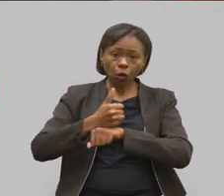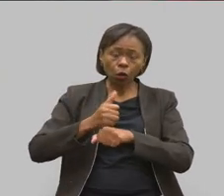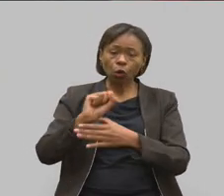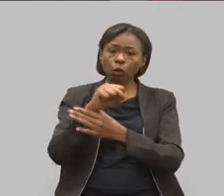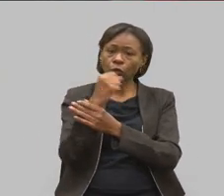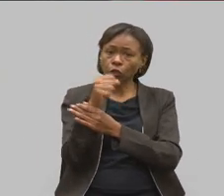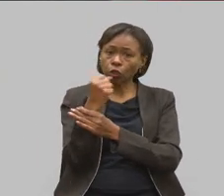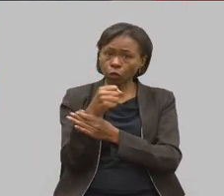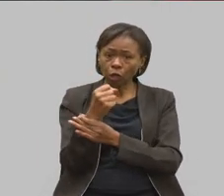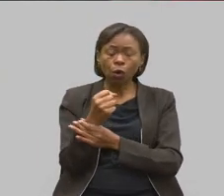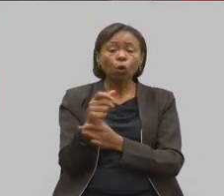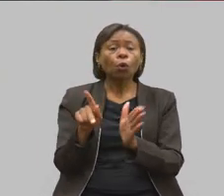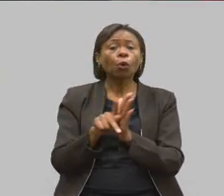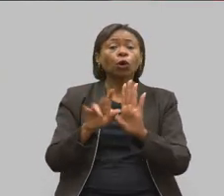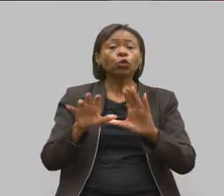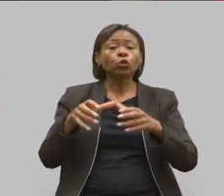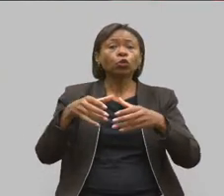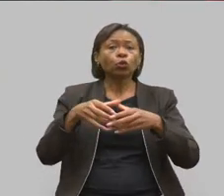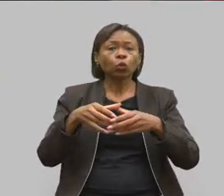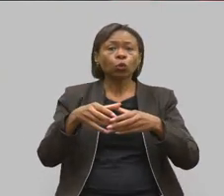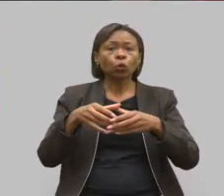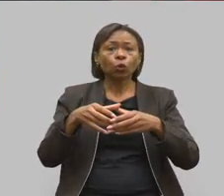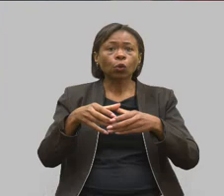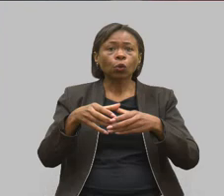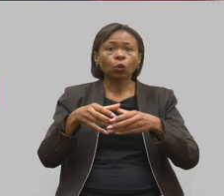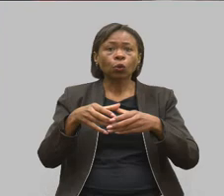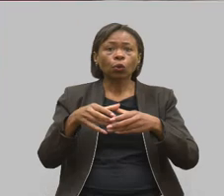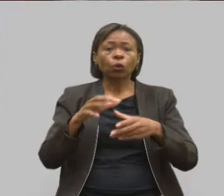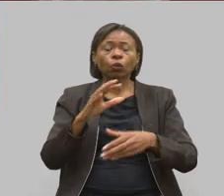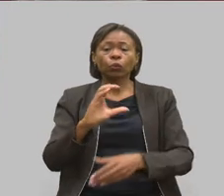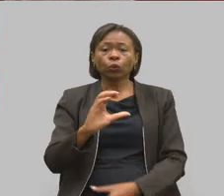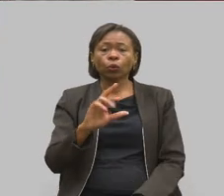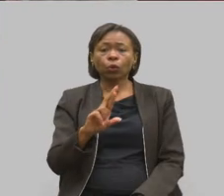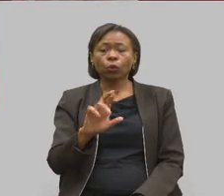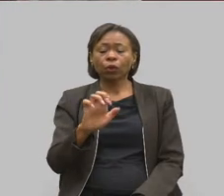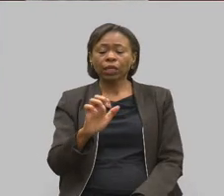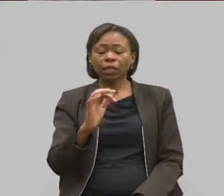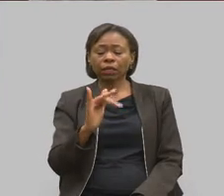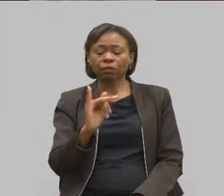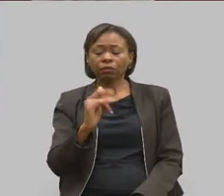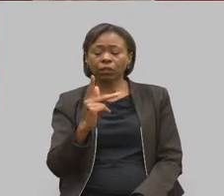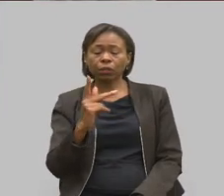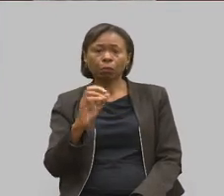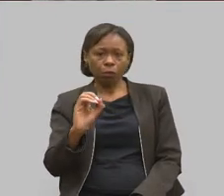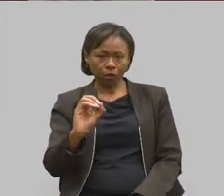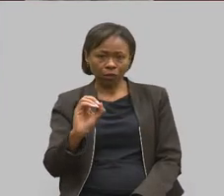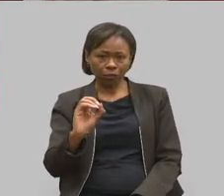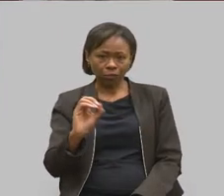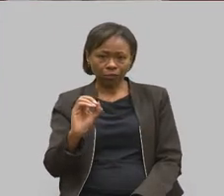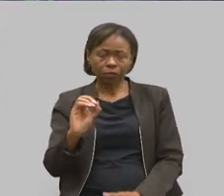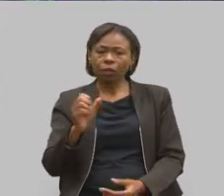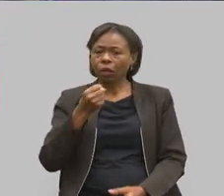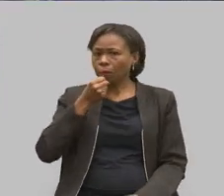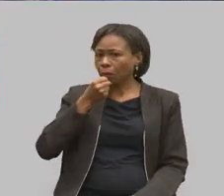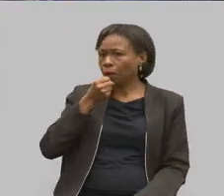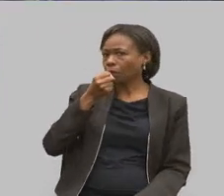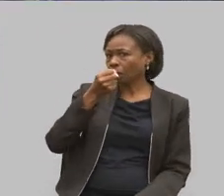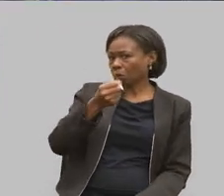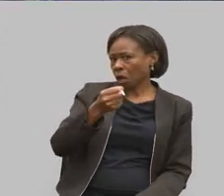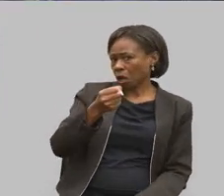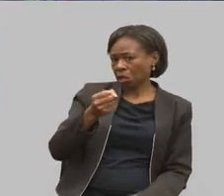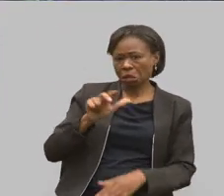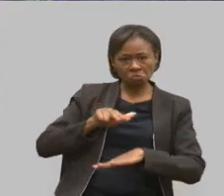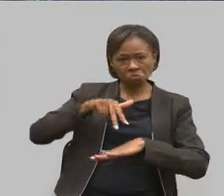parlamentares do Crefito pode fazer uso de qualquer um daqueles microfones ou daqui de